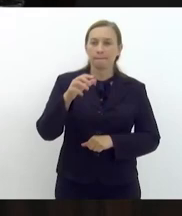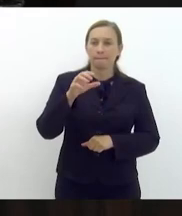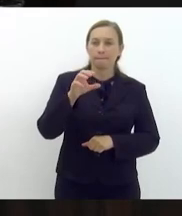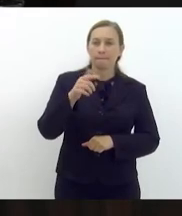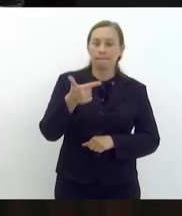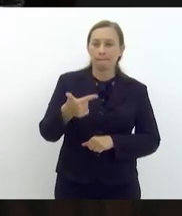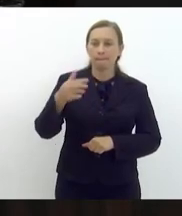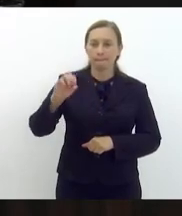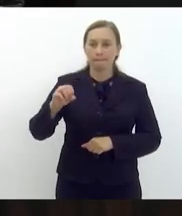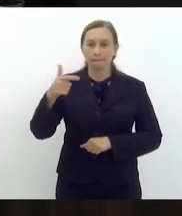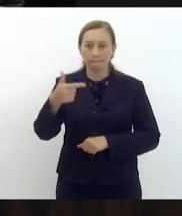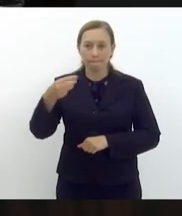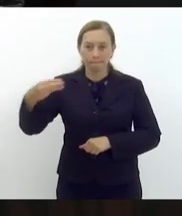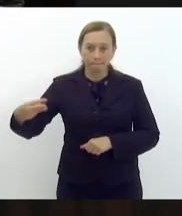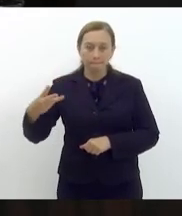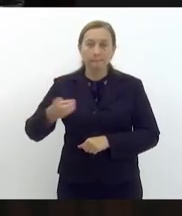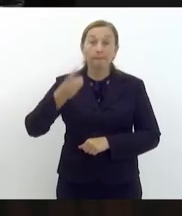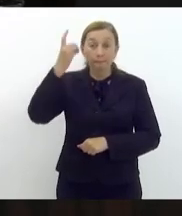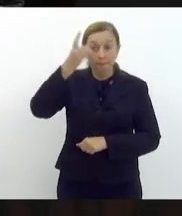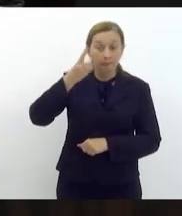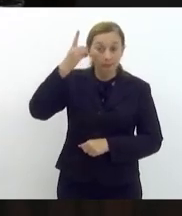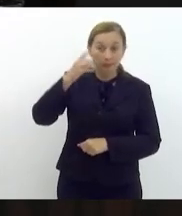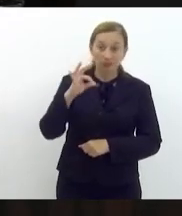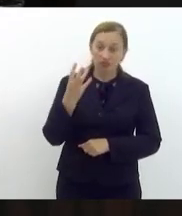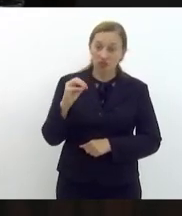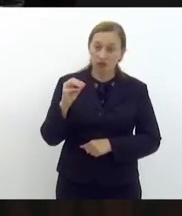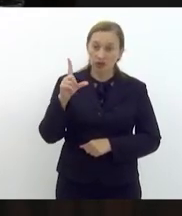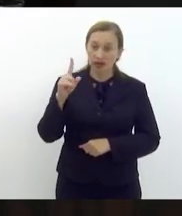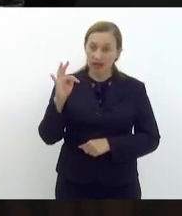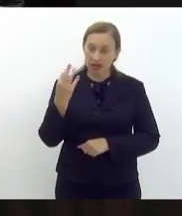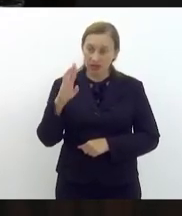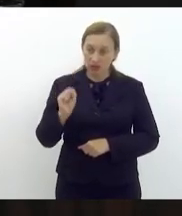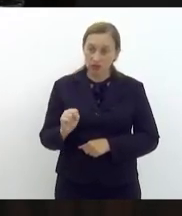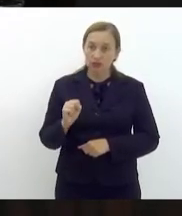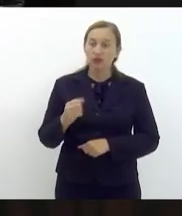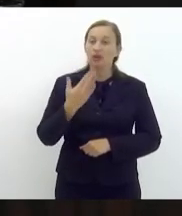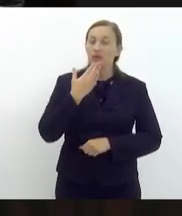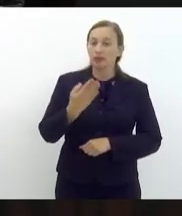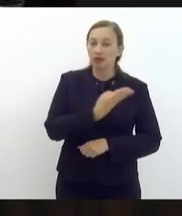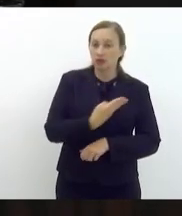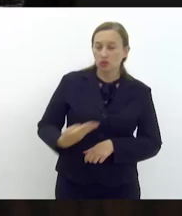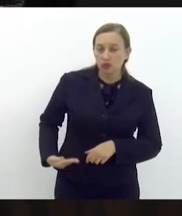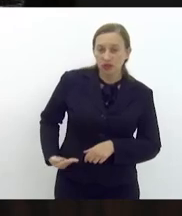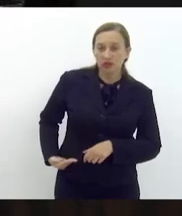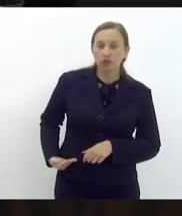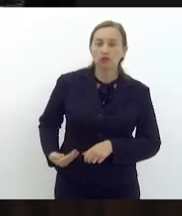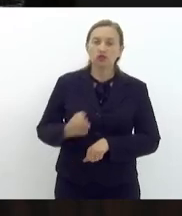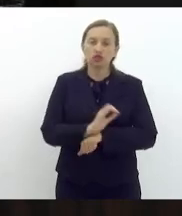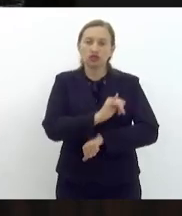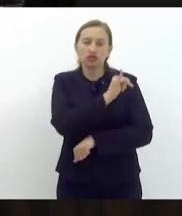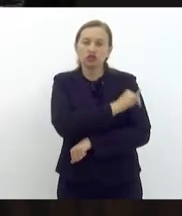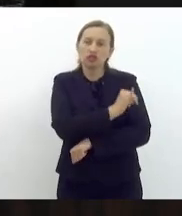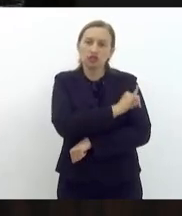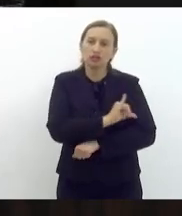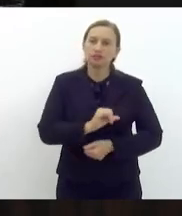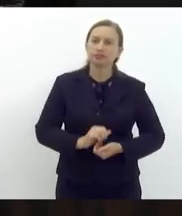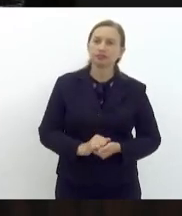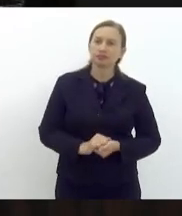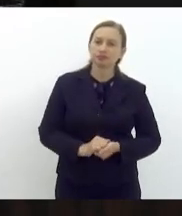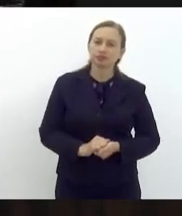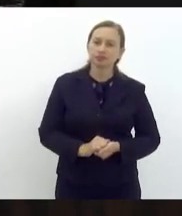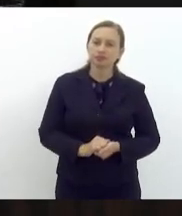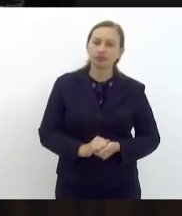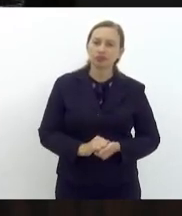2023 de autoria do deputado Tiago Alhaço, que solicita ao excelentíssimo senhor governador do Estado do Rio de Janeiro,